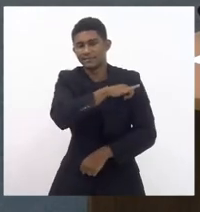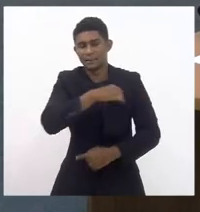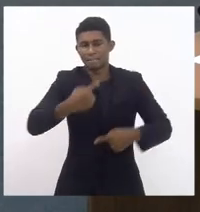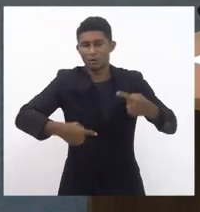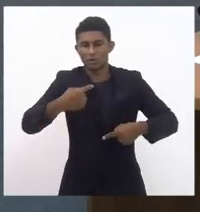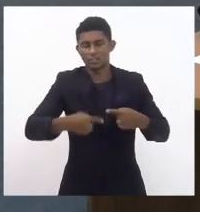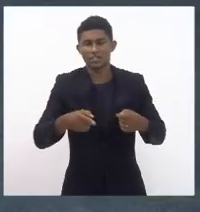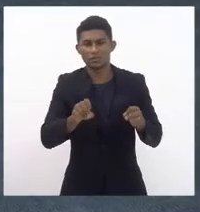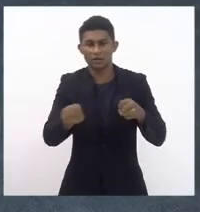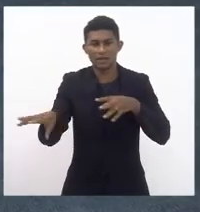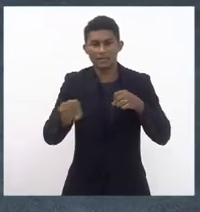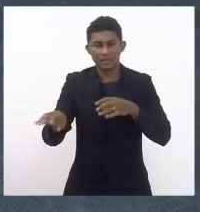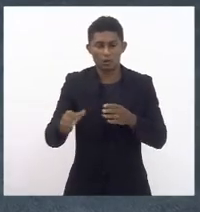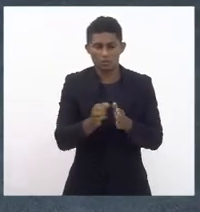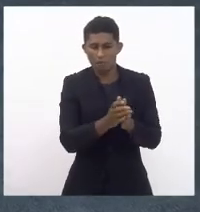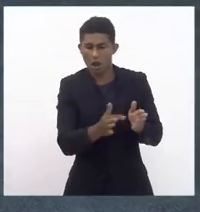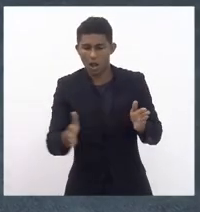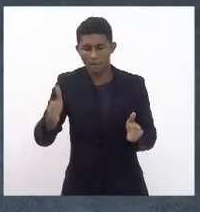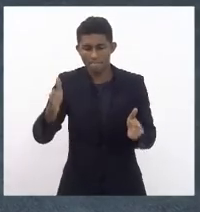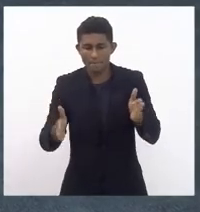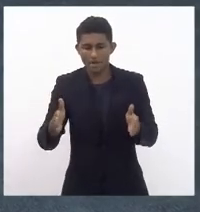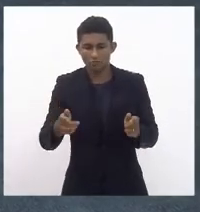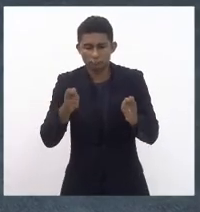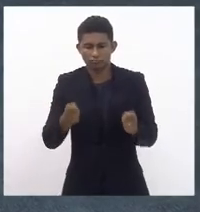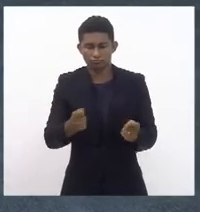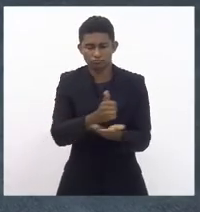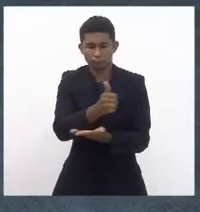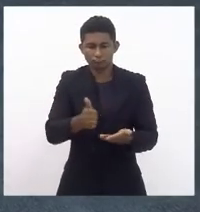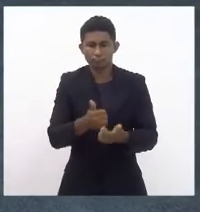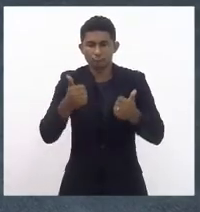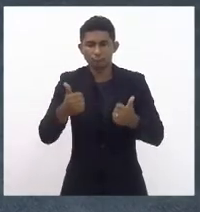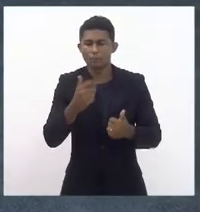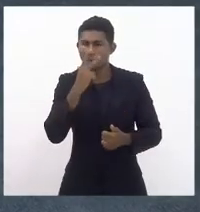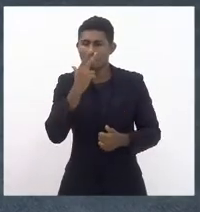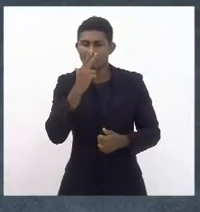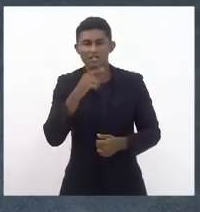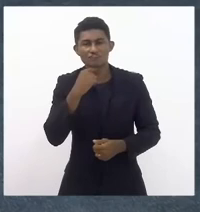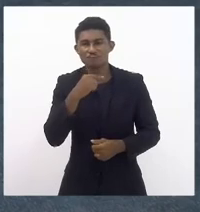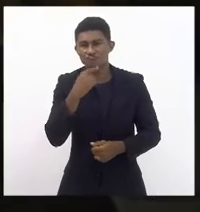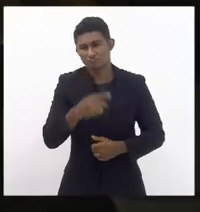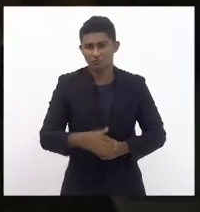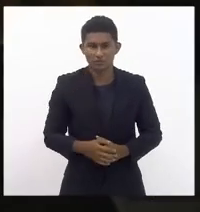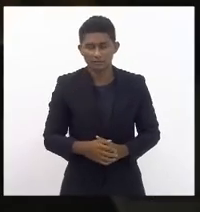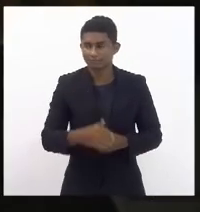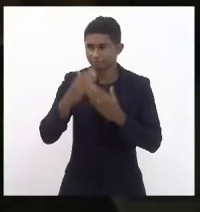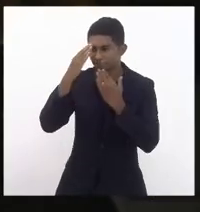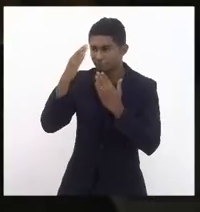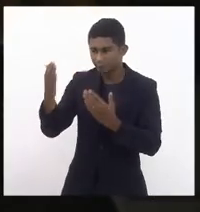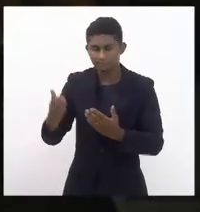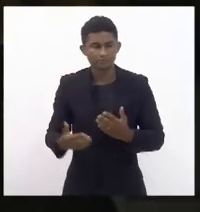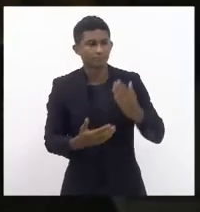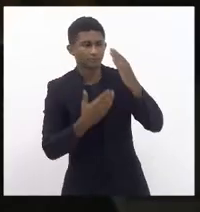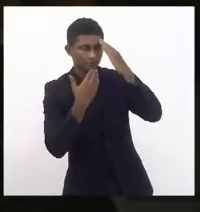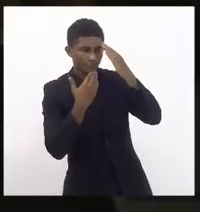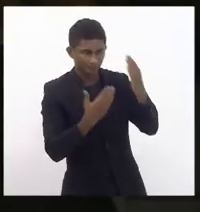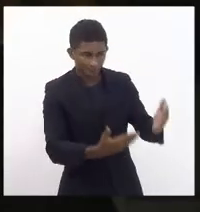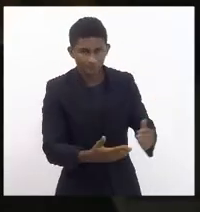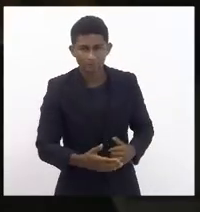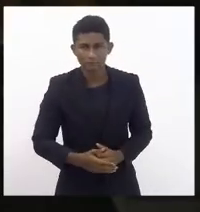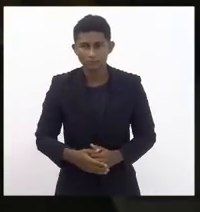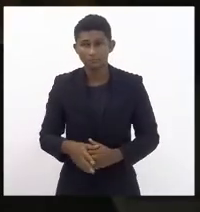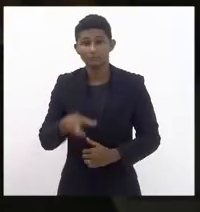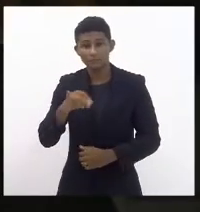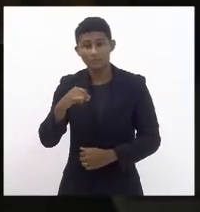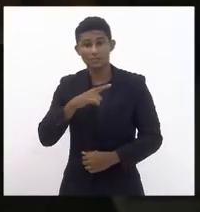da política educacional de longo prazo de fôlego estágio no estado do Rio de Janeiro obrigado obrigado Deputado valdek obrigado pela Marta se